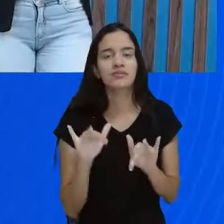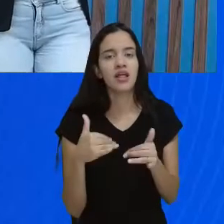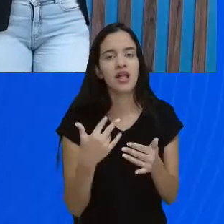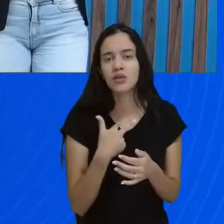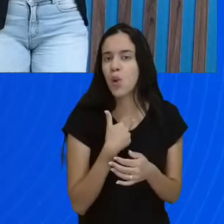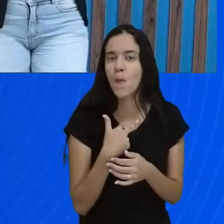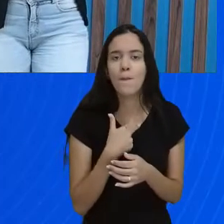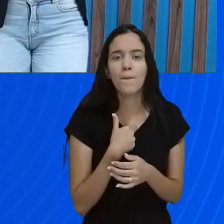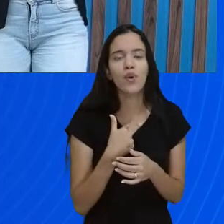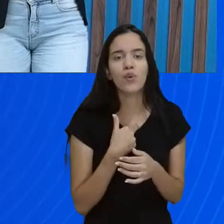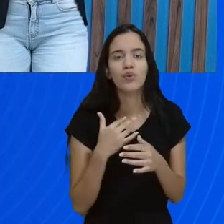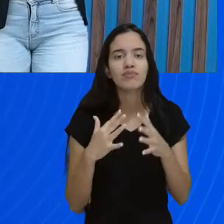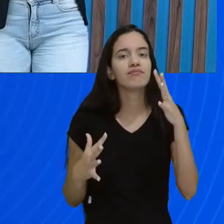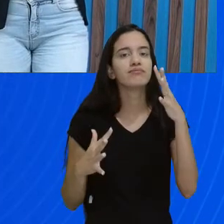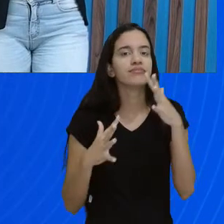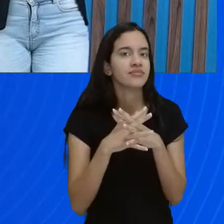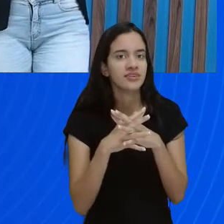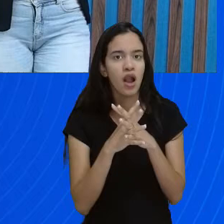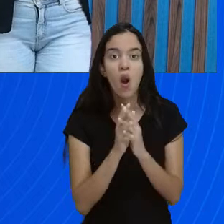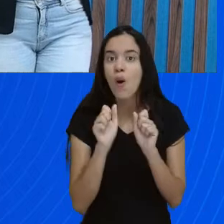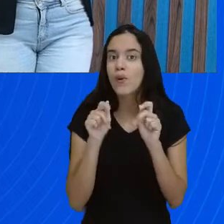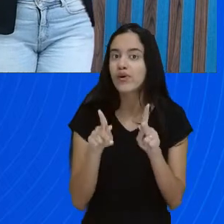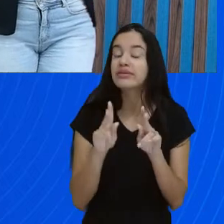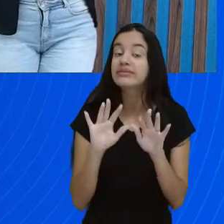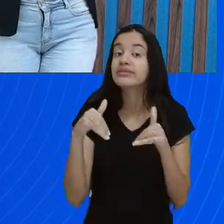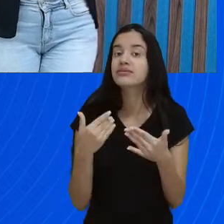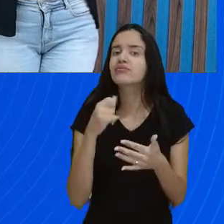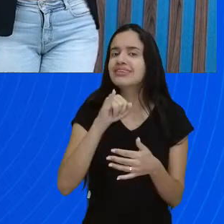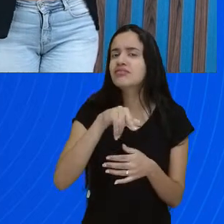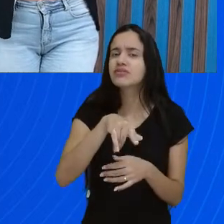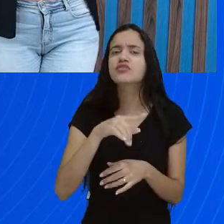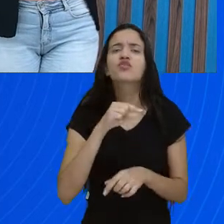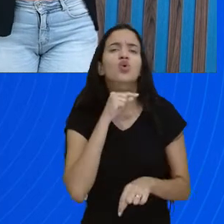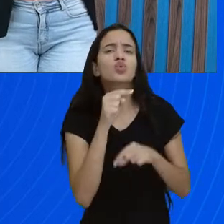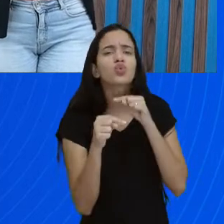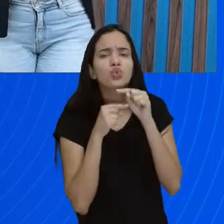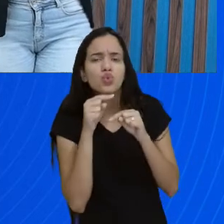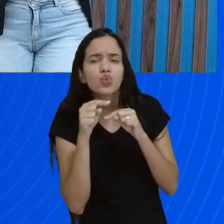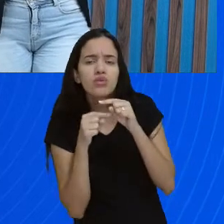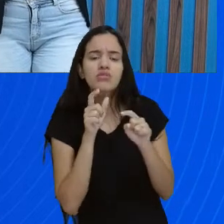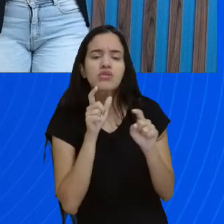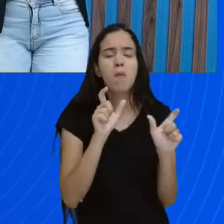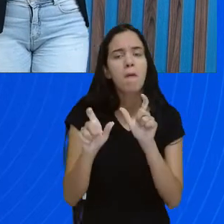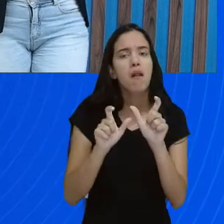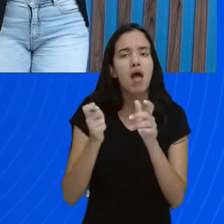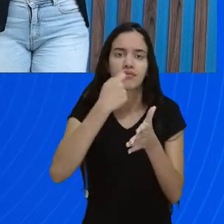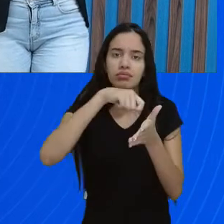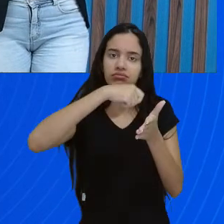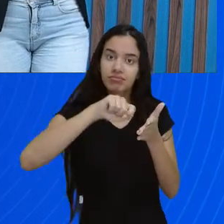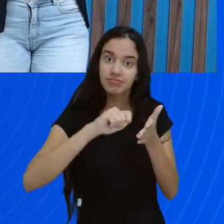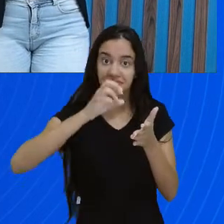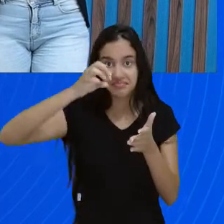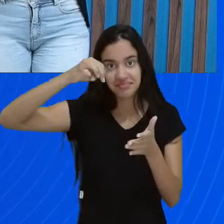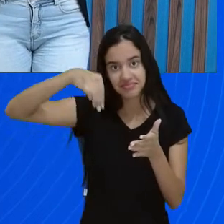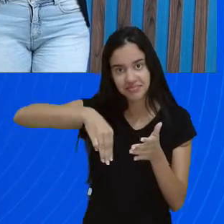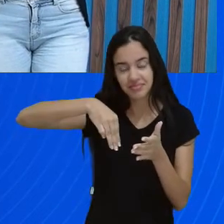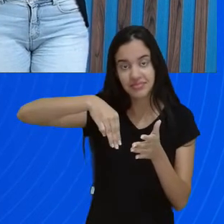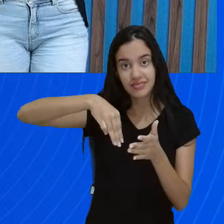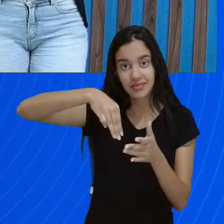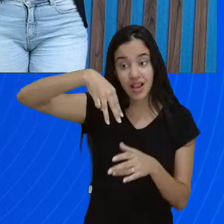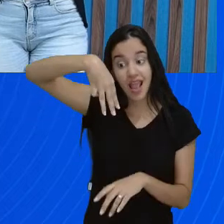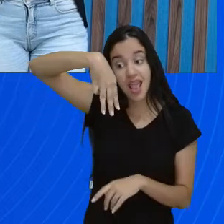escrever outra consoante, tá, gente? Então, se você tiver em dúvida se uma palavra é escrita com M,